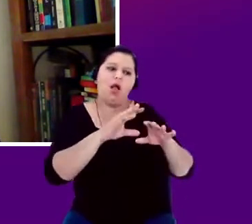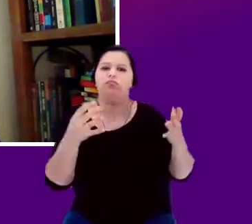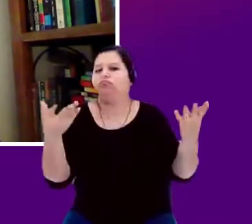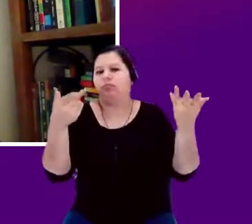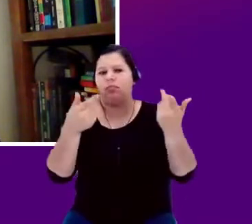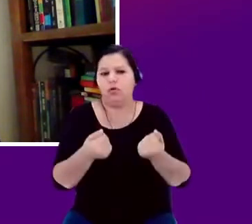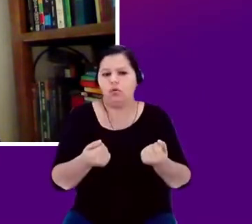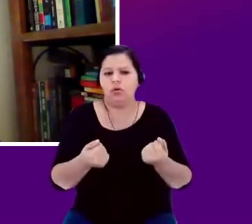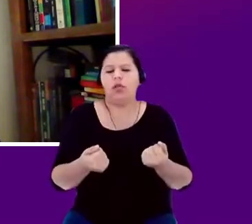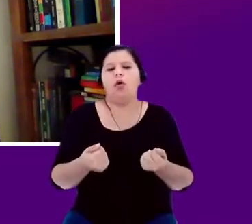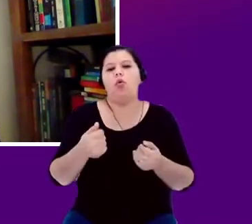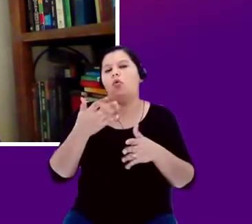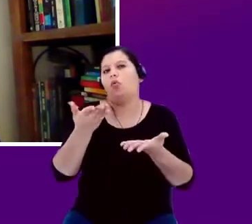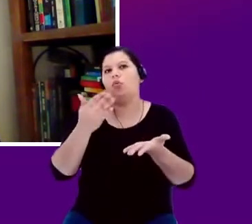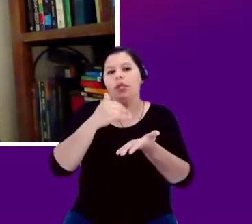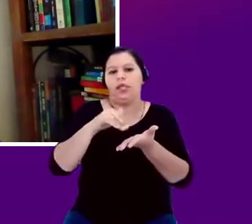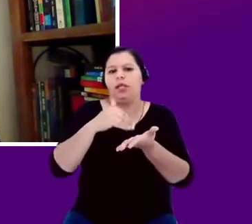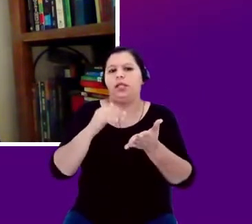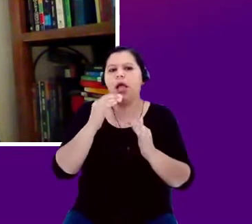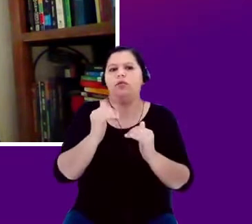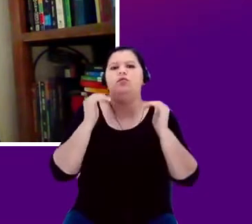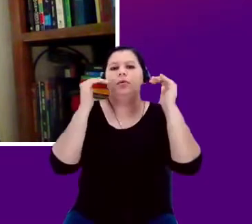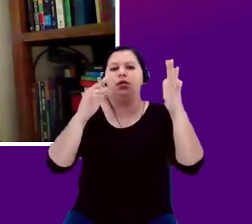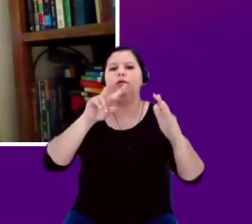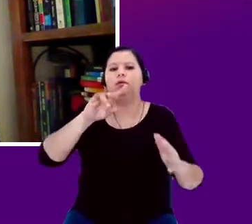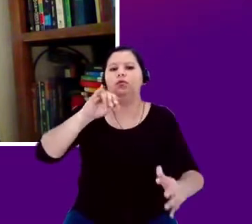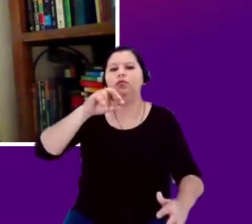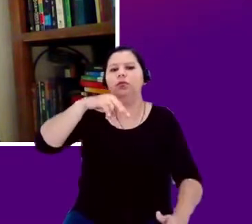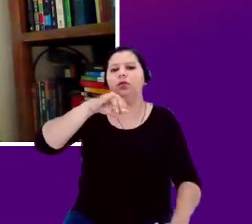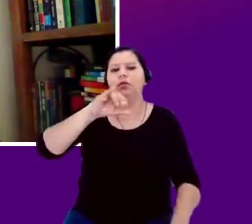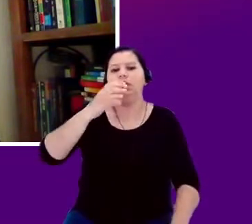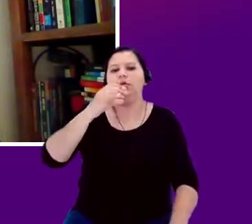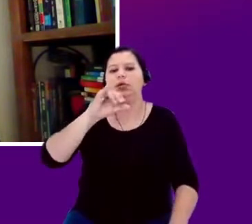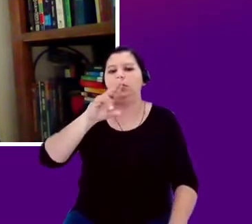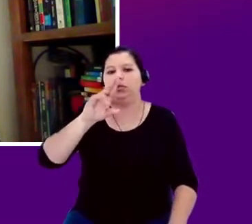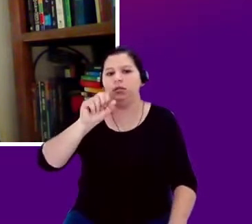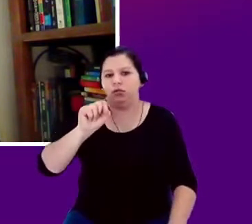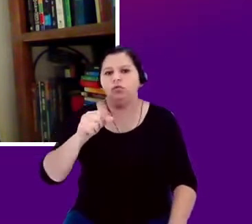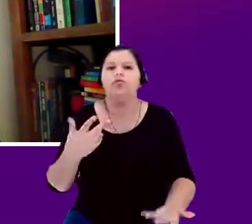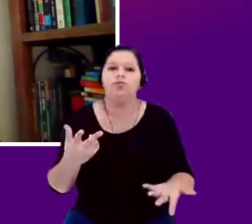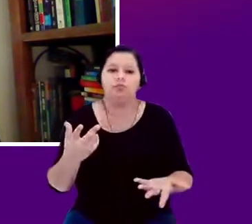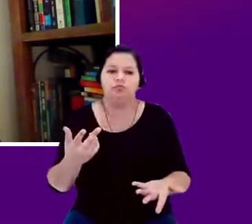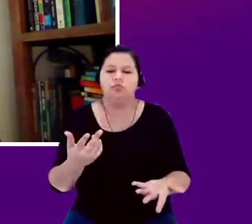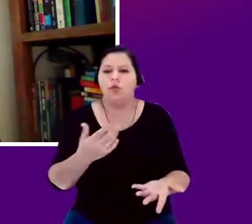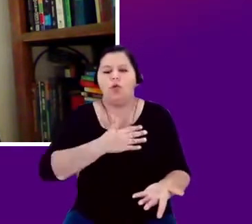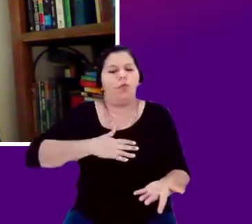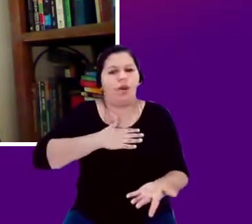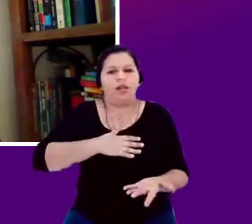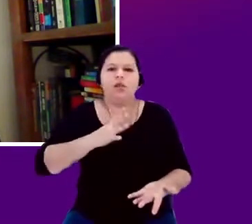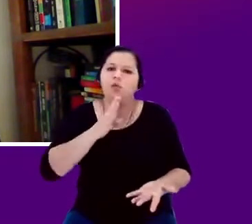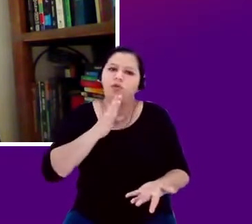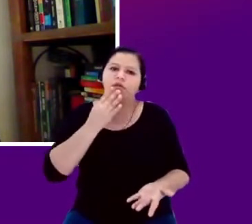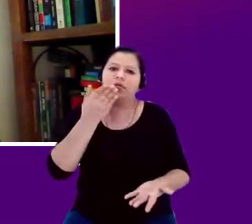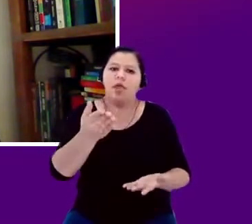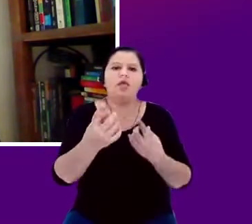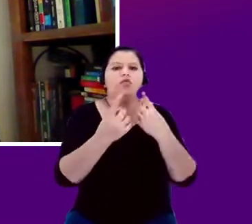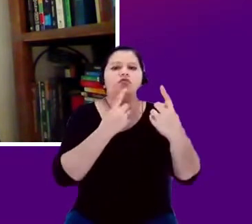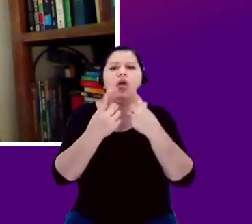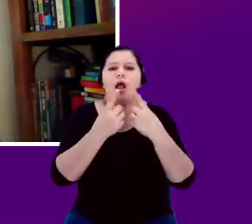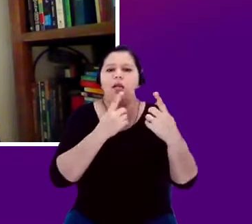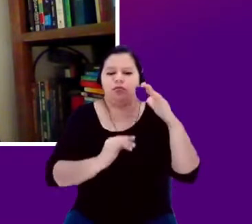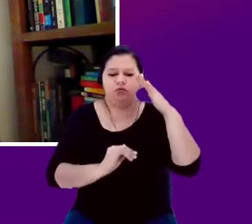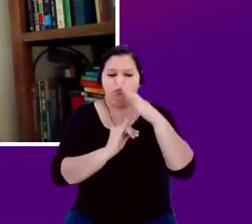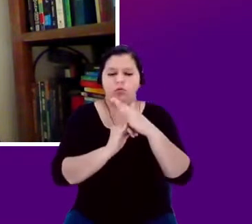que eu acho que não tivemos juntos ainda, mas é uma satisfação conhecê-lo, iniciar esse diálogo institucional também. E, de fato, é